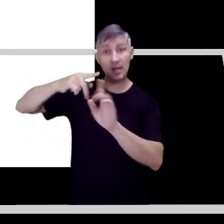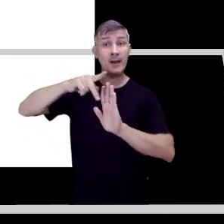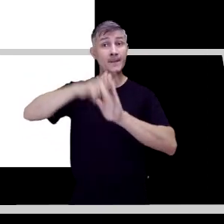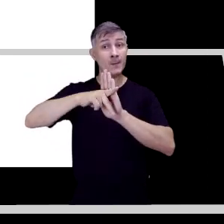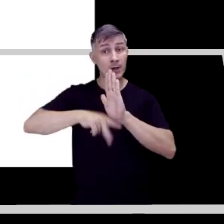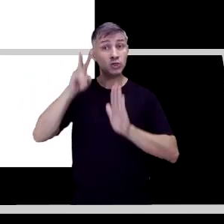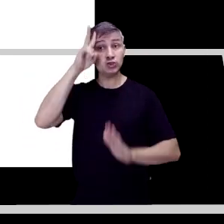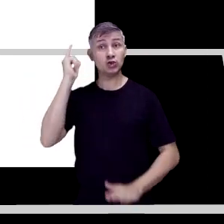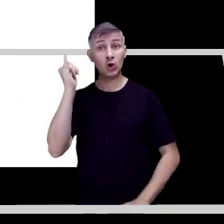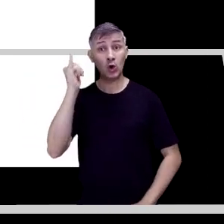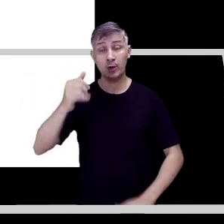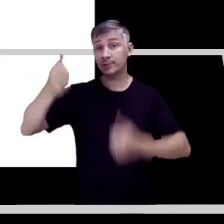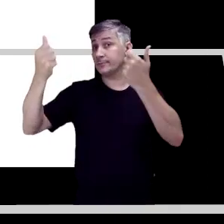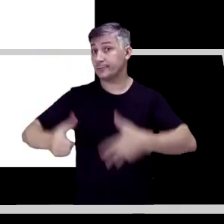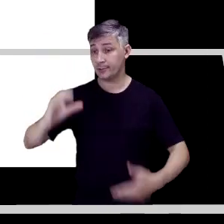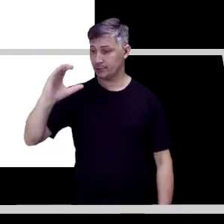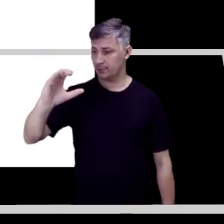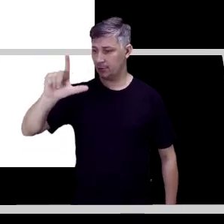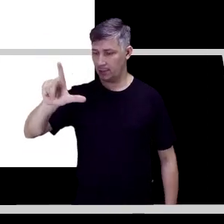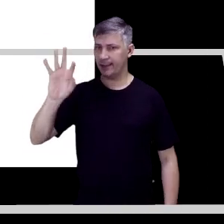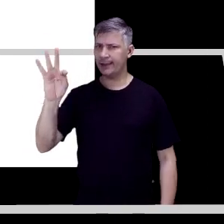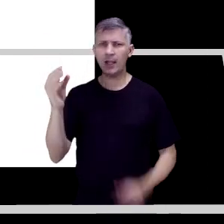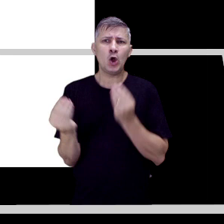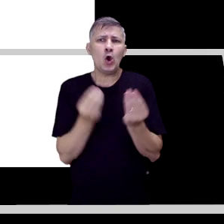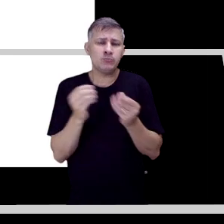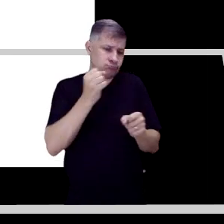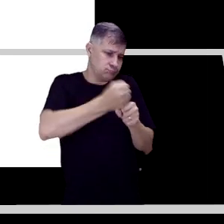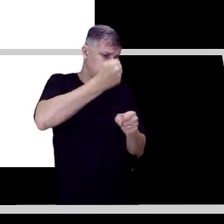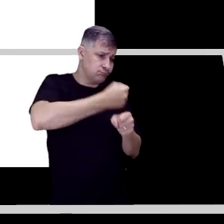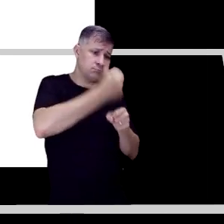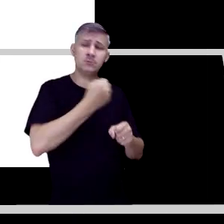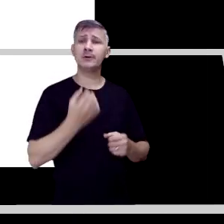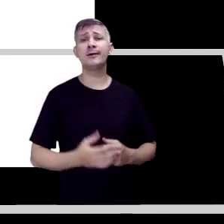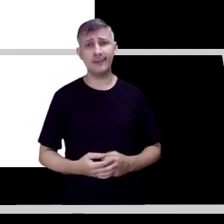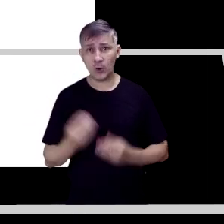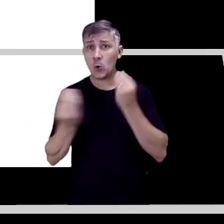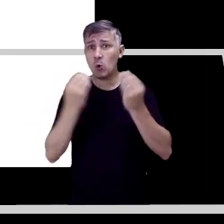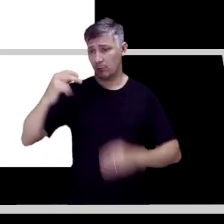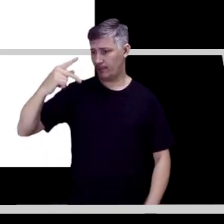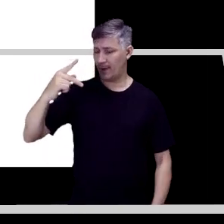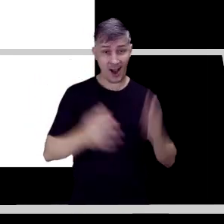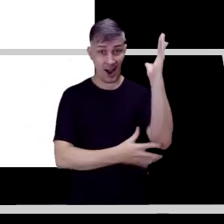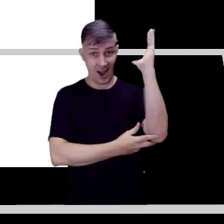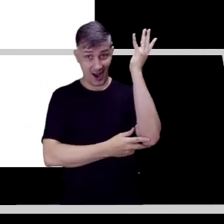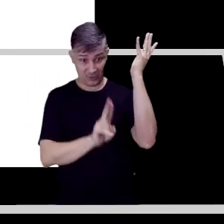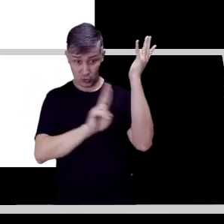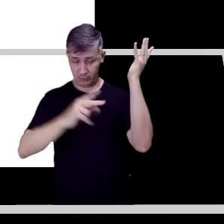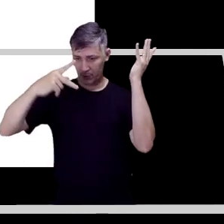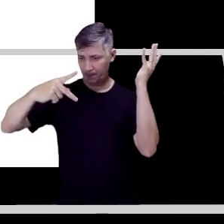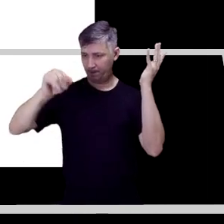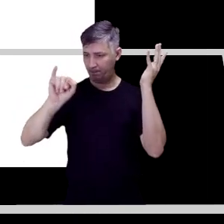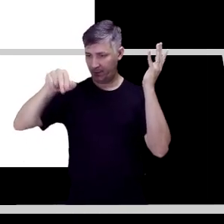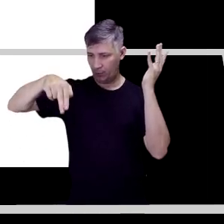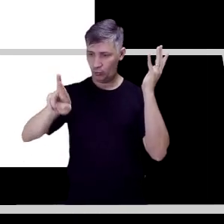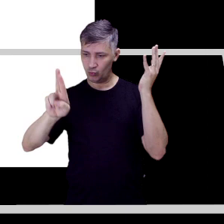capela como um projeto para contar a história do CLT, ou seja, como ele é fabricado, como o